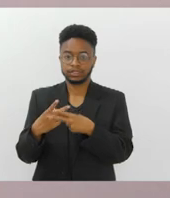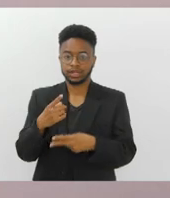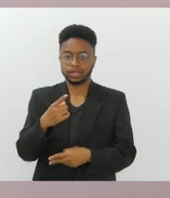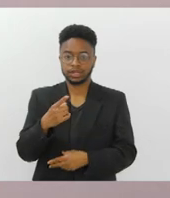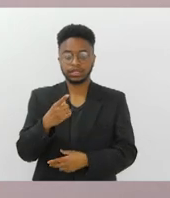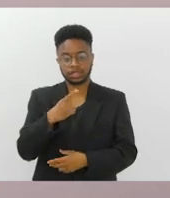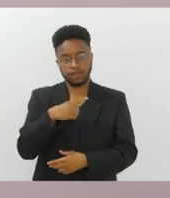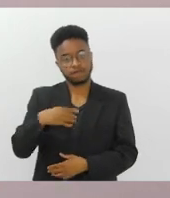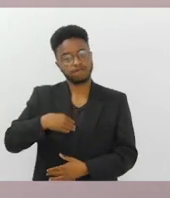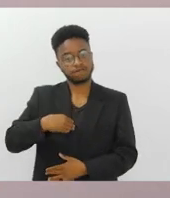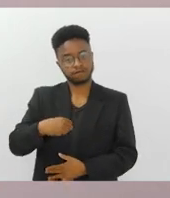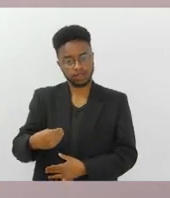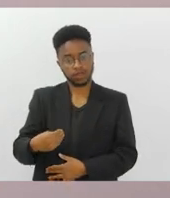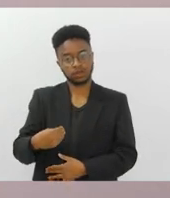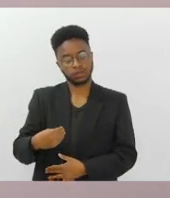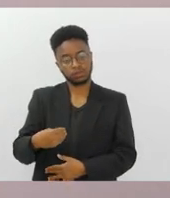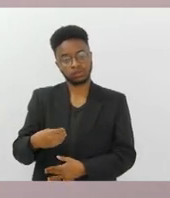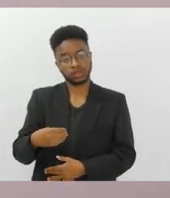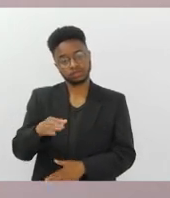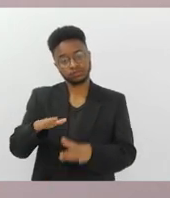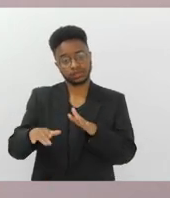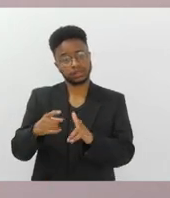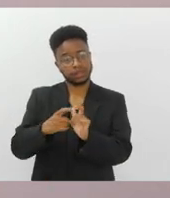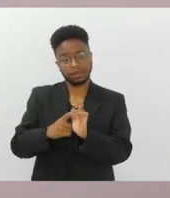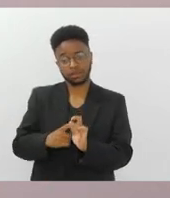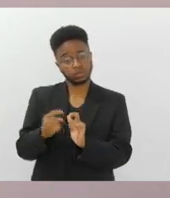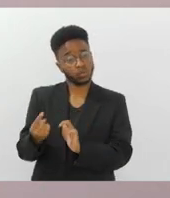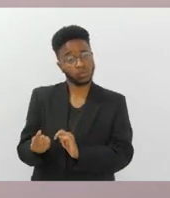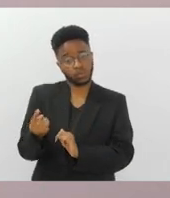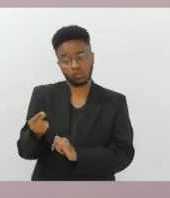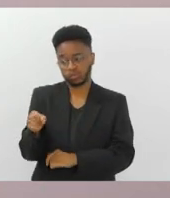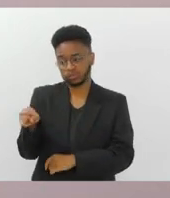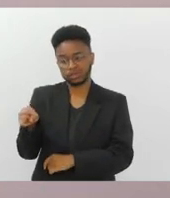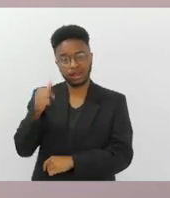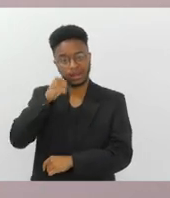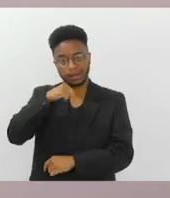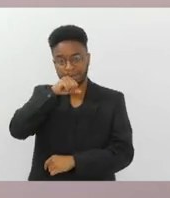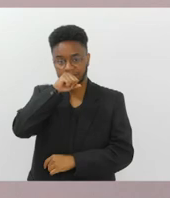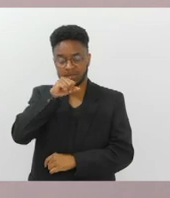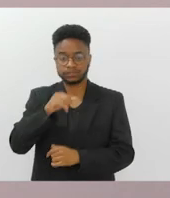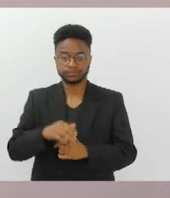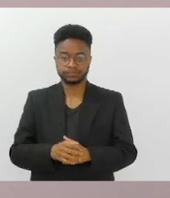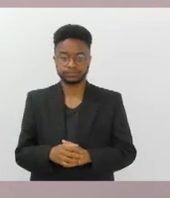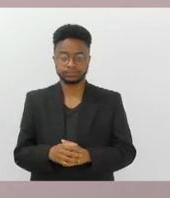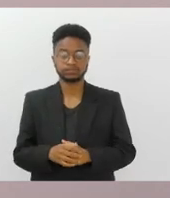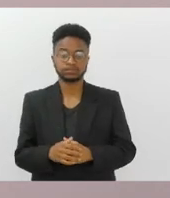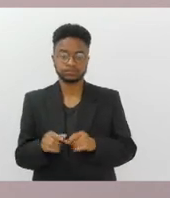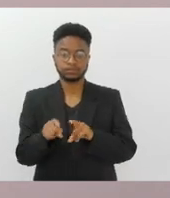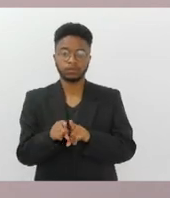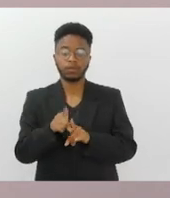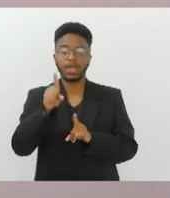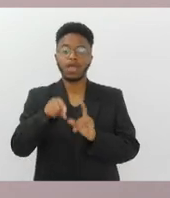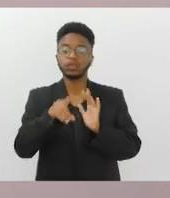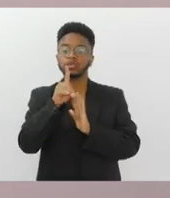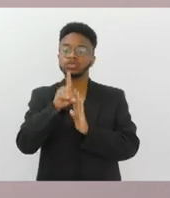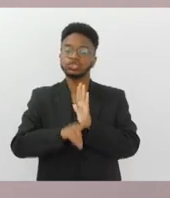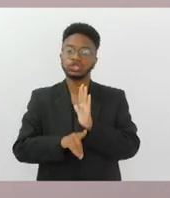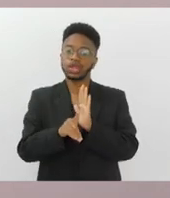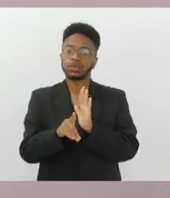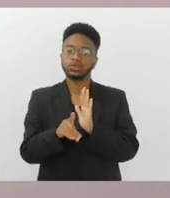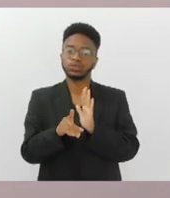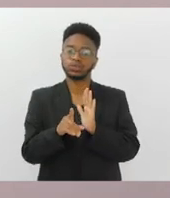os seus filhos dependendo única e exclusivamente dessa mãe, e que esse é um direito que não está